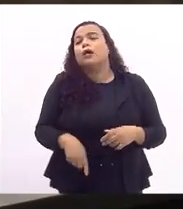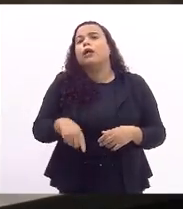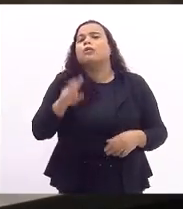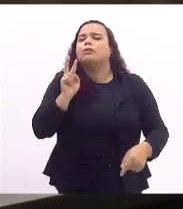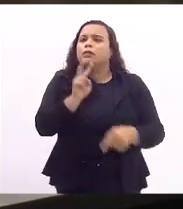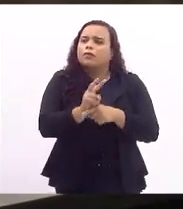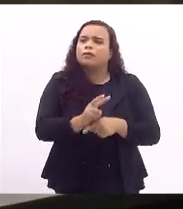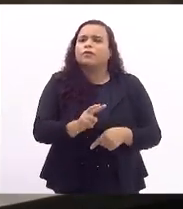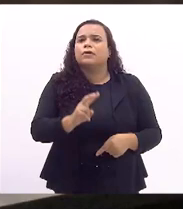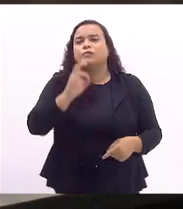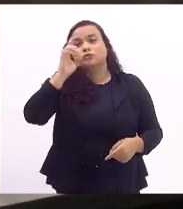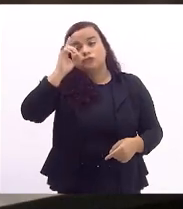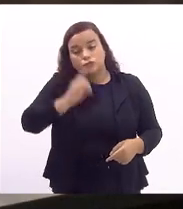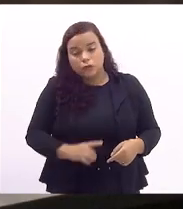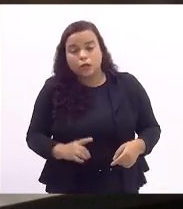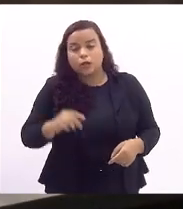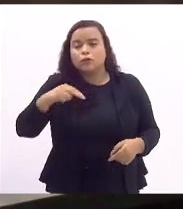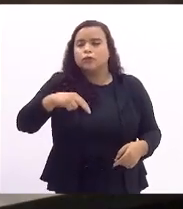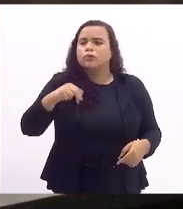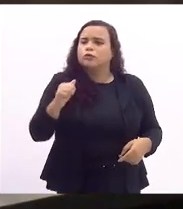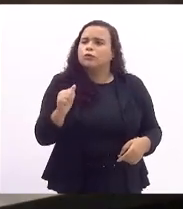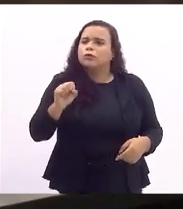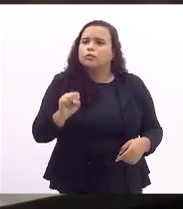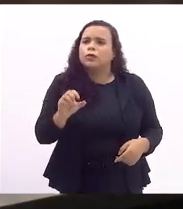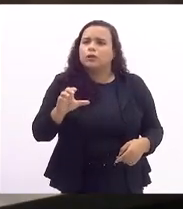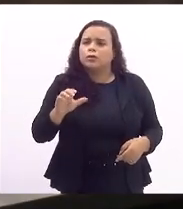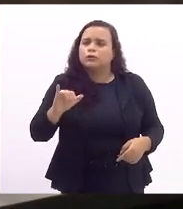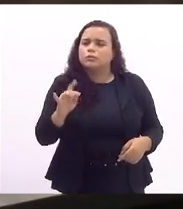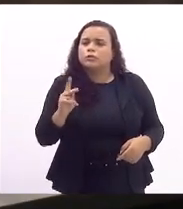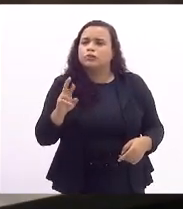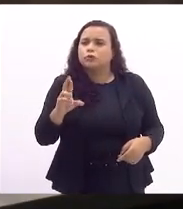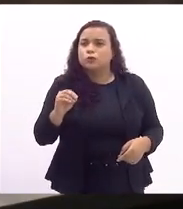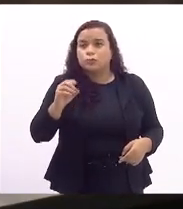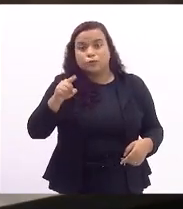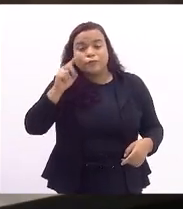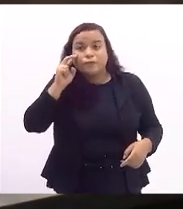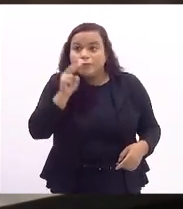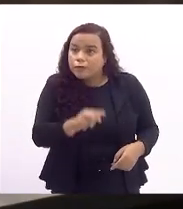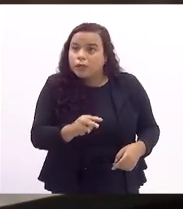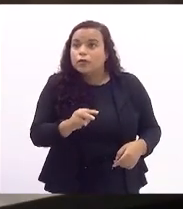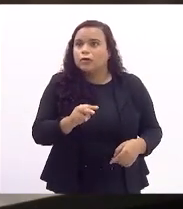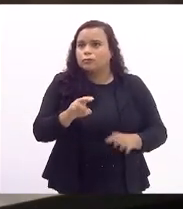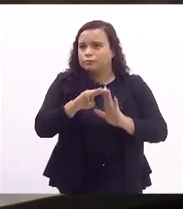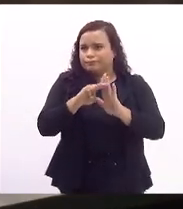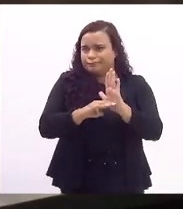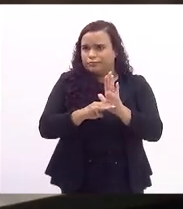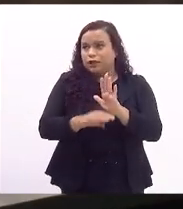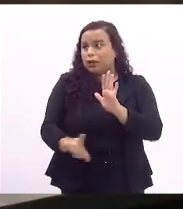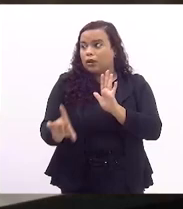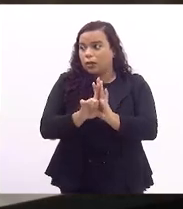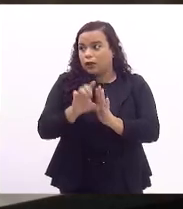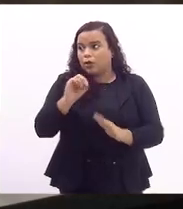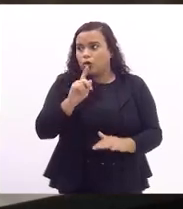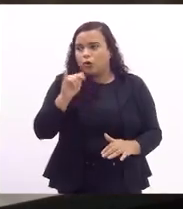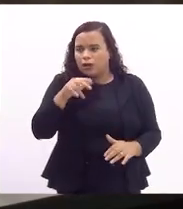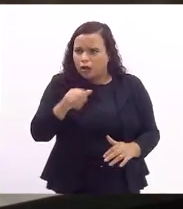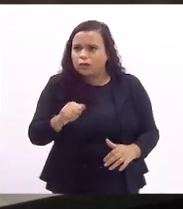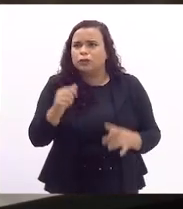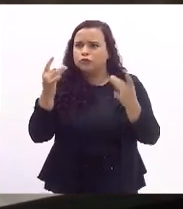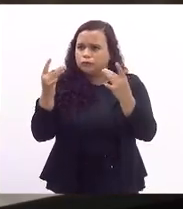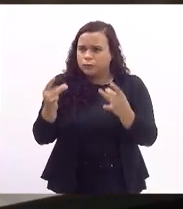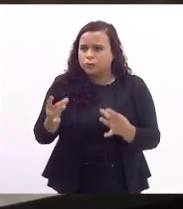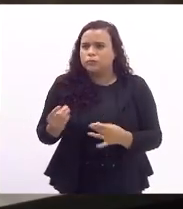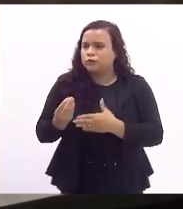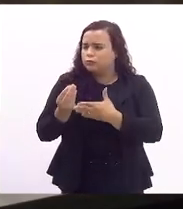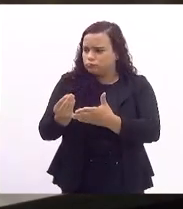do direito do nascituro ver esta esta matéria na lei orgânica específica das atribuições